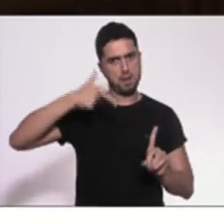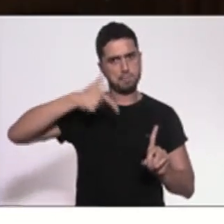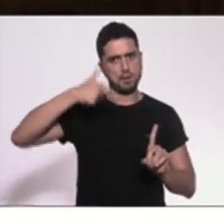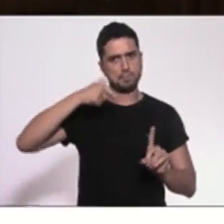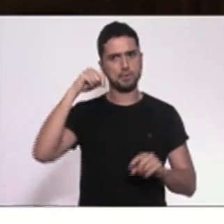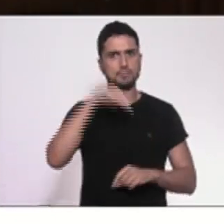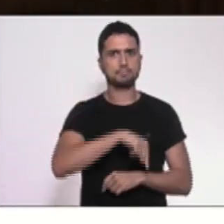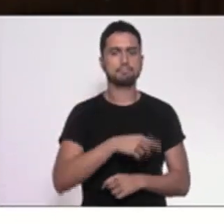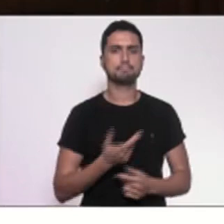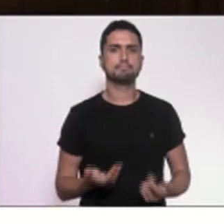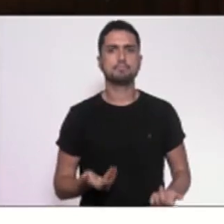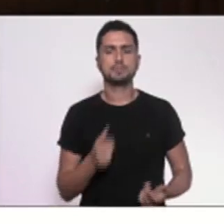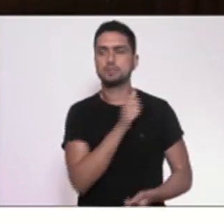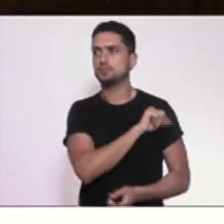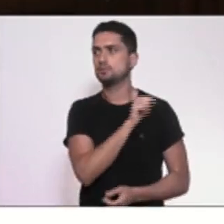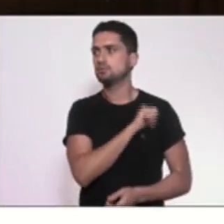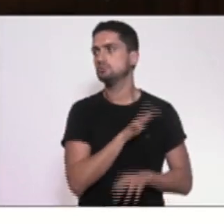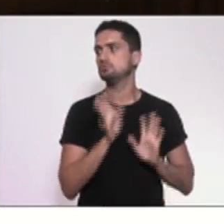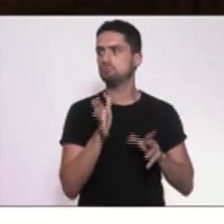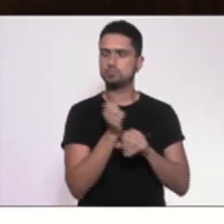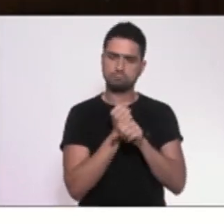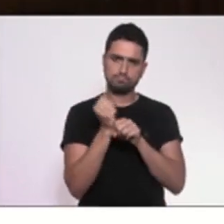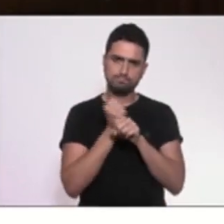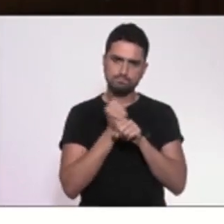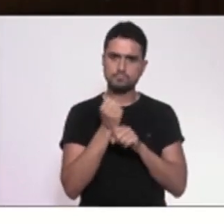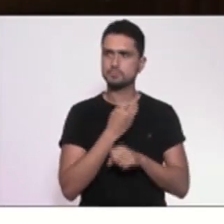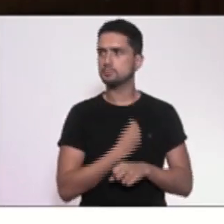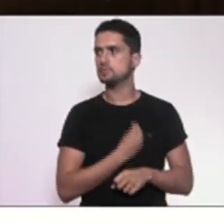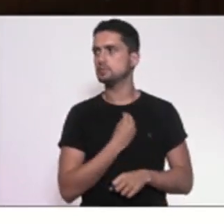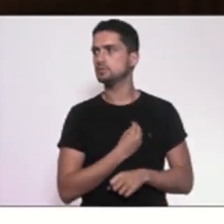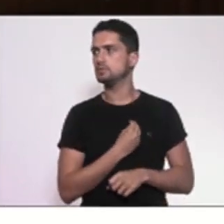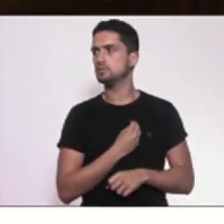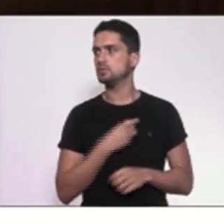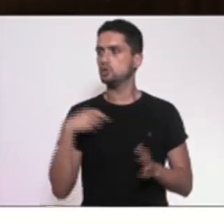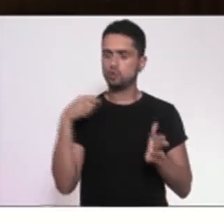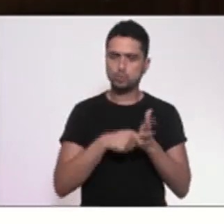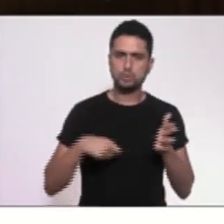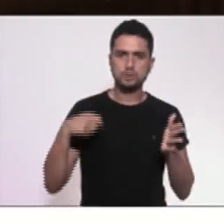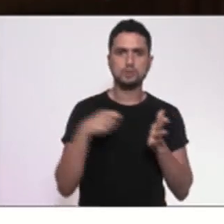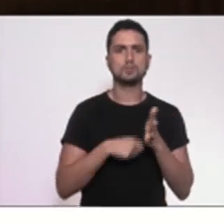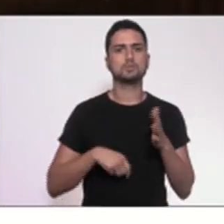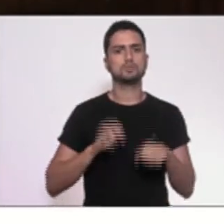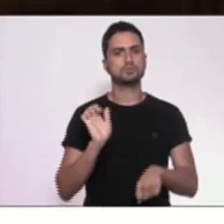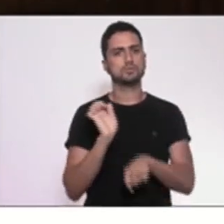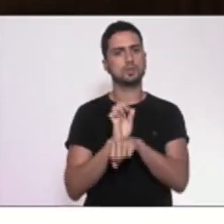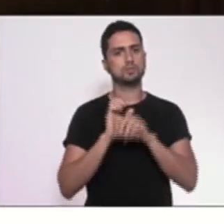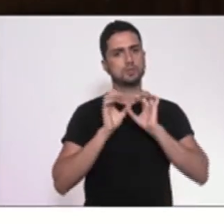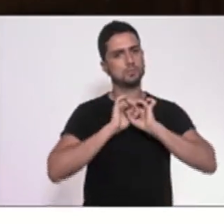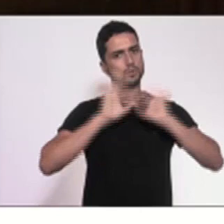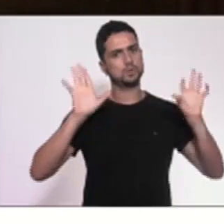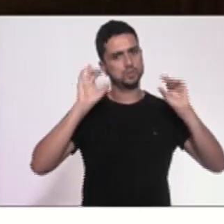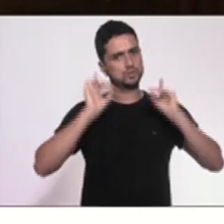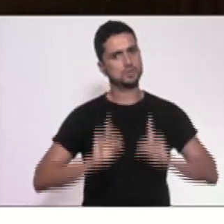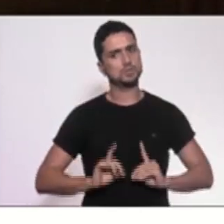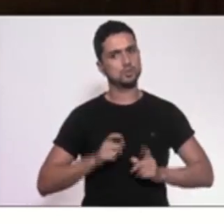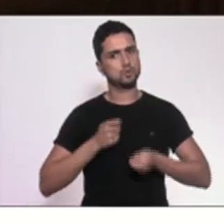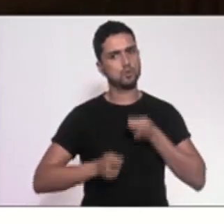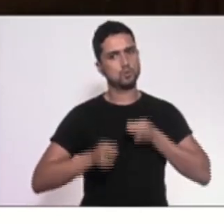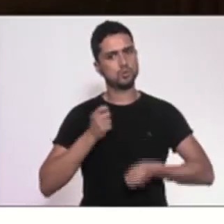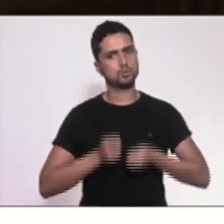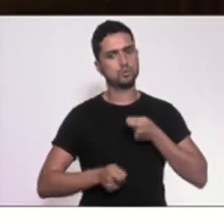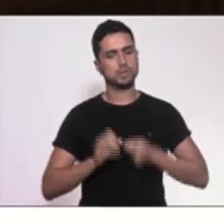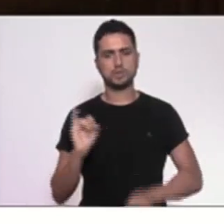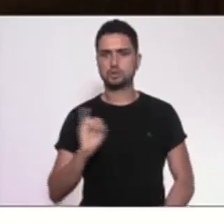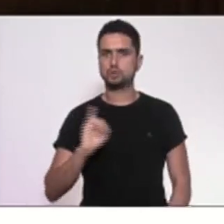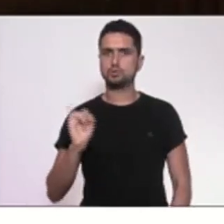como é fundamental para termos um Estado democrático de direito funcionando, o controle sobre o conjunto das instituições,